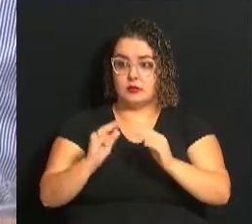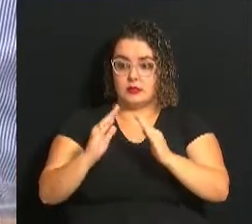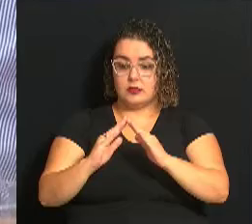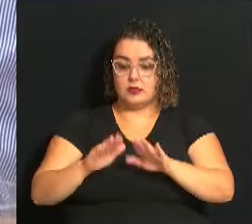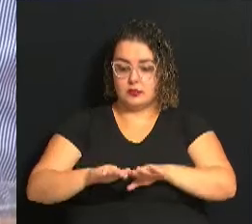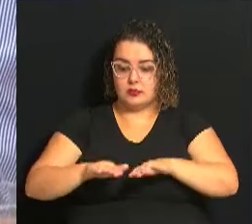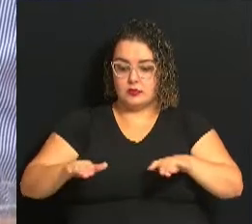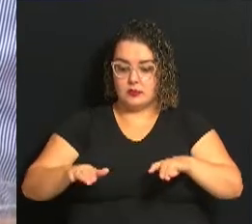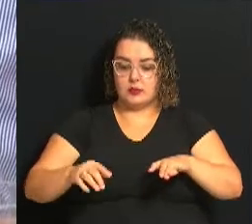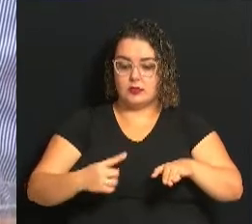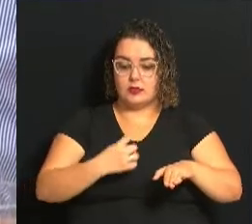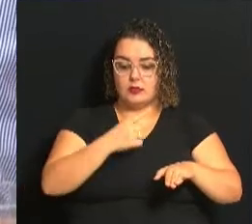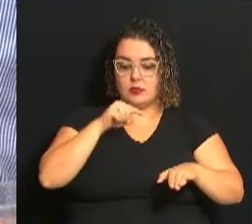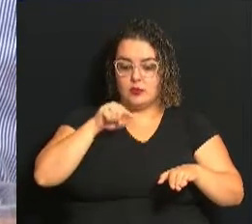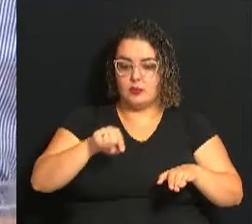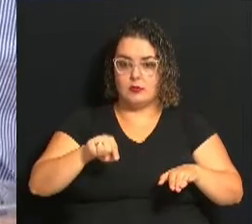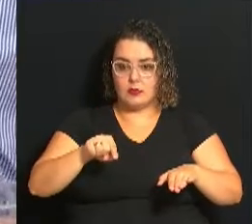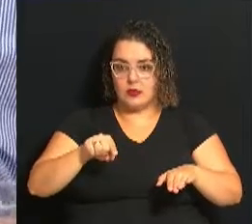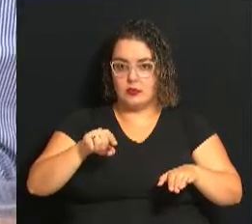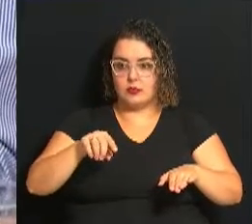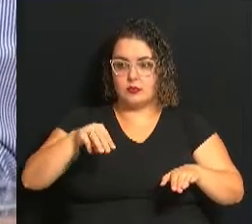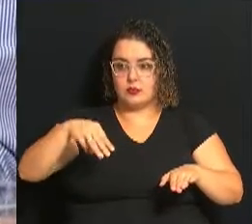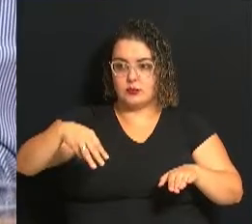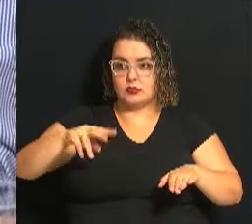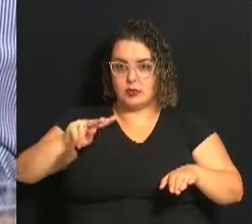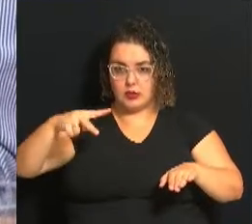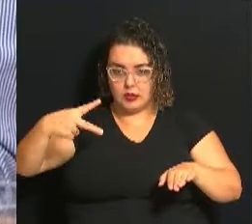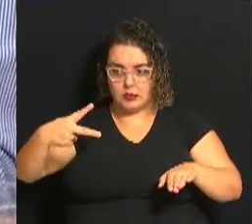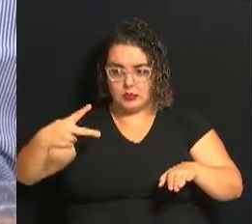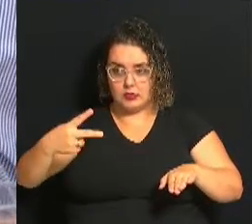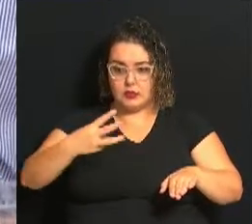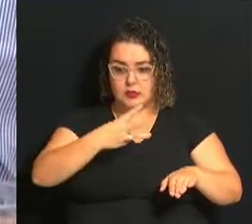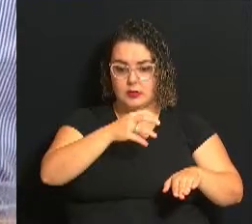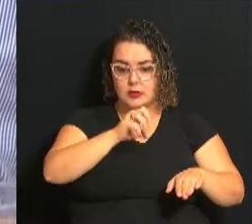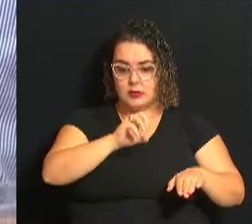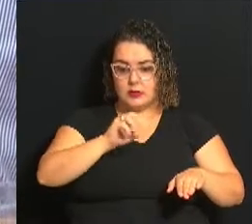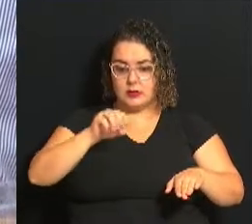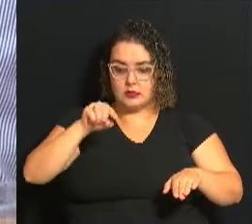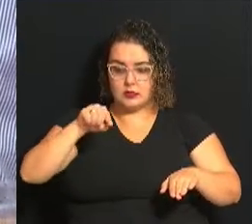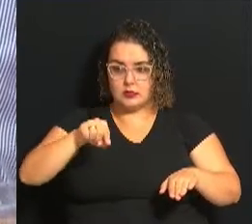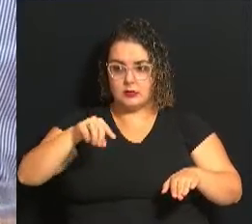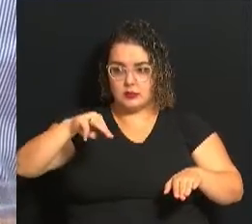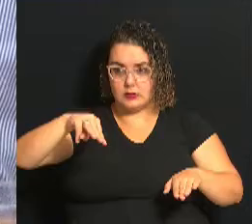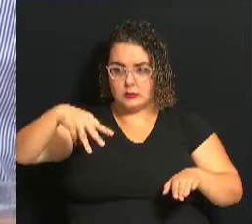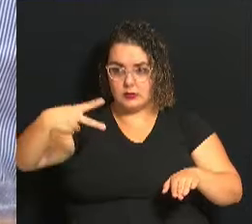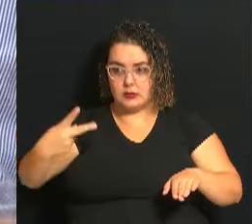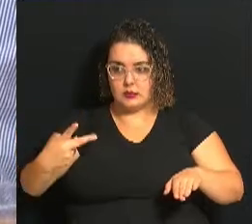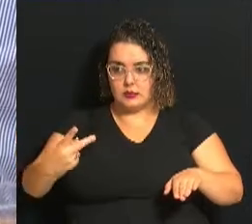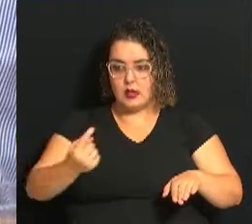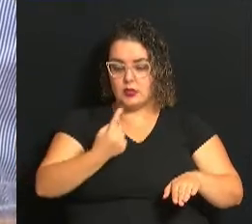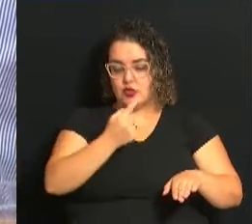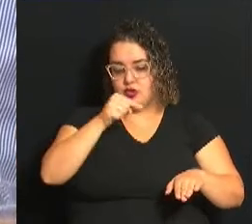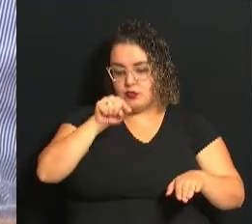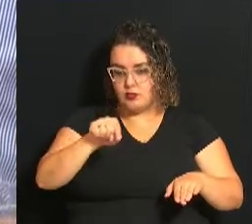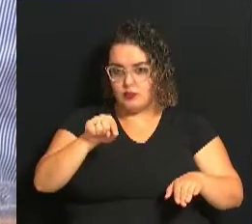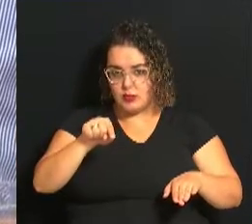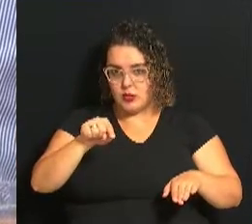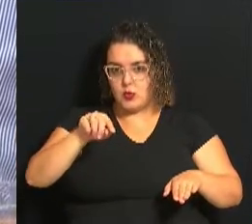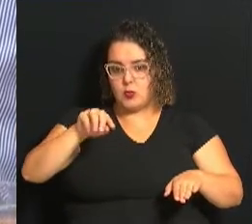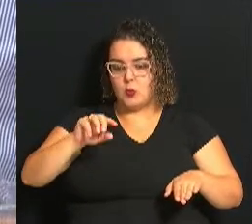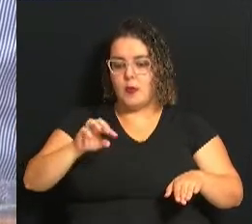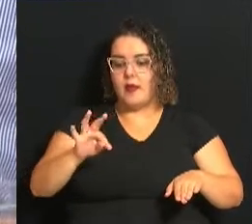1.000 metros quadrados, vamos supor, uma casa de 300 metros quadrados num terreno de 1.000 térrea, ela vai ocupar 30% do